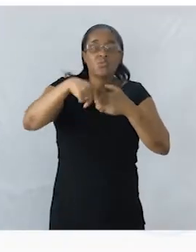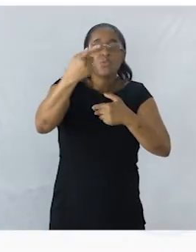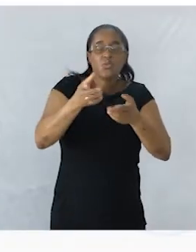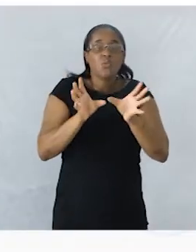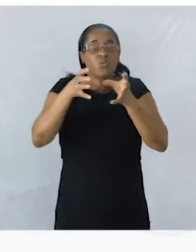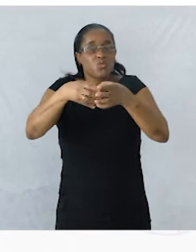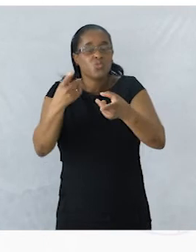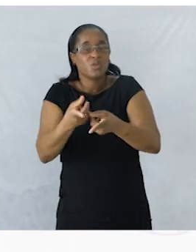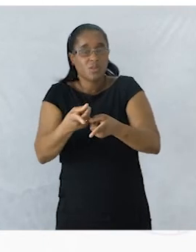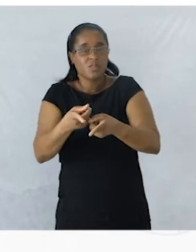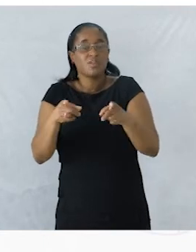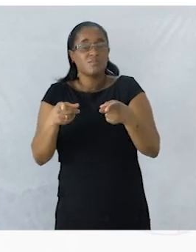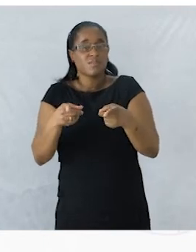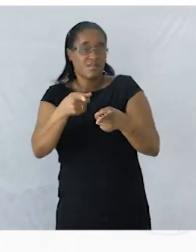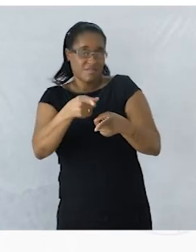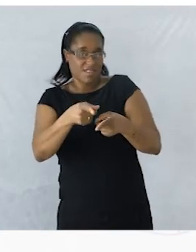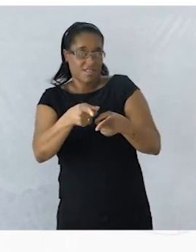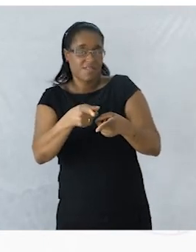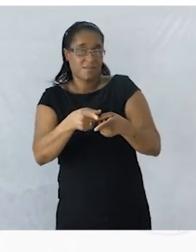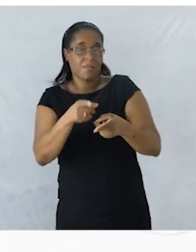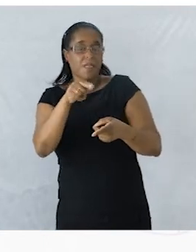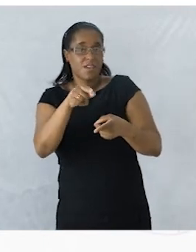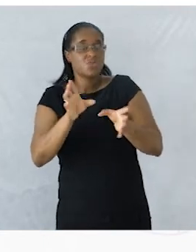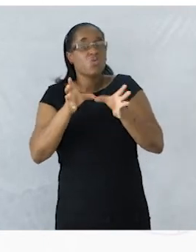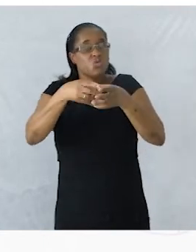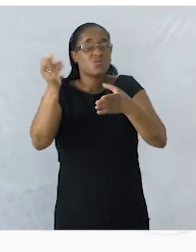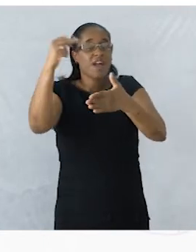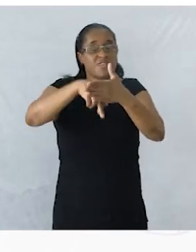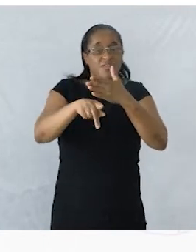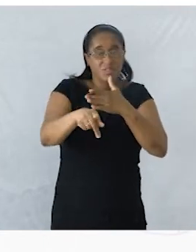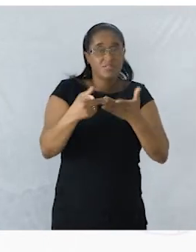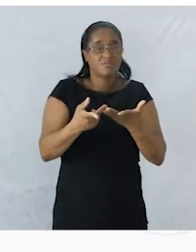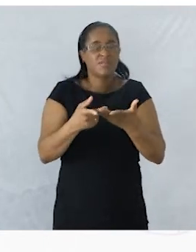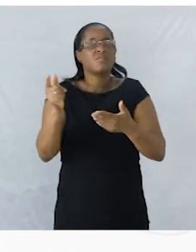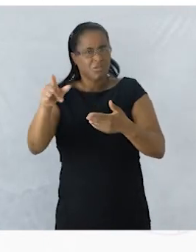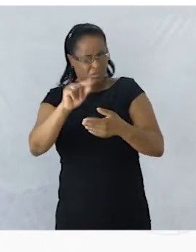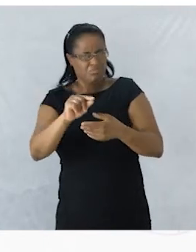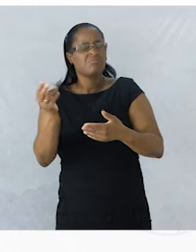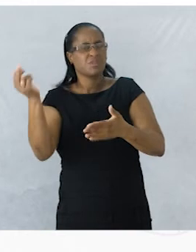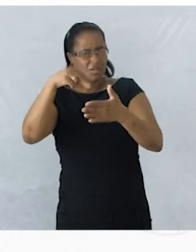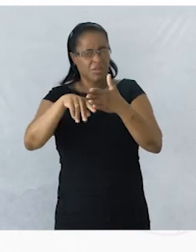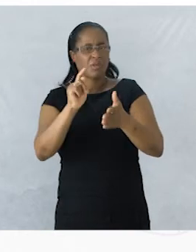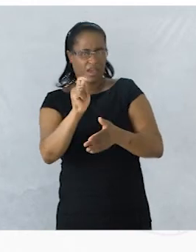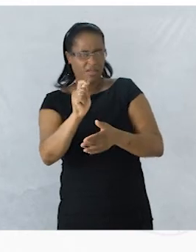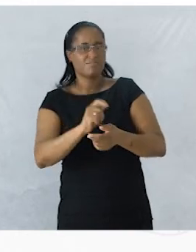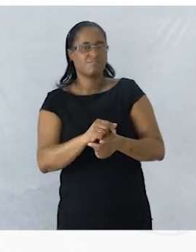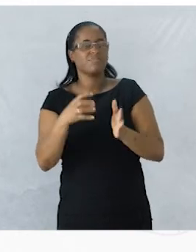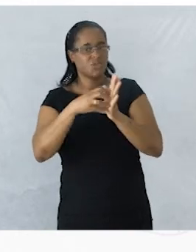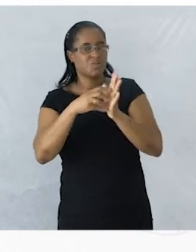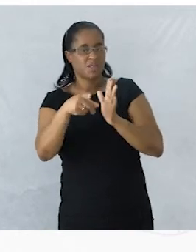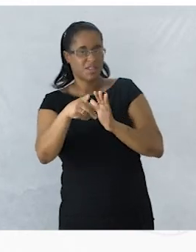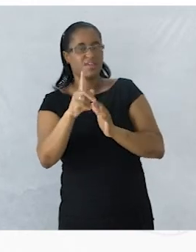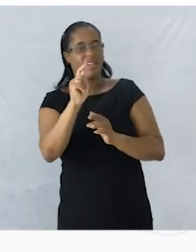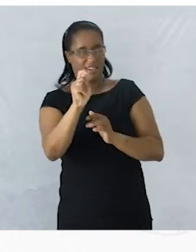elemento, então nesse caso, aqui esse conjunto, ele está dentro desse conjunto, então ele pertence. Então o símbolo aqui devia